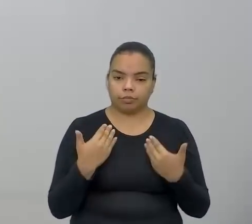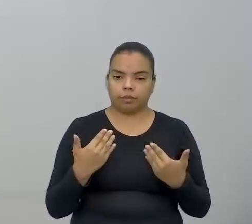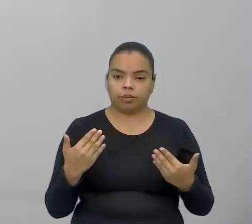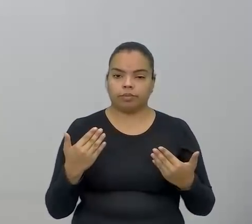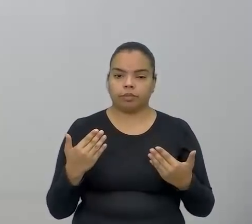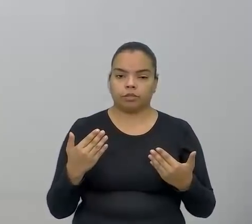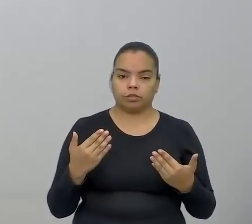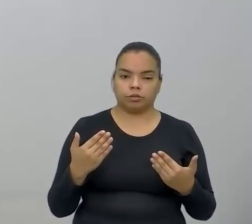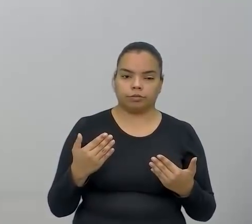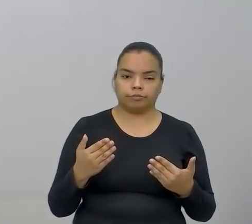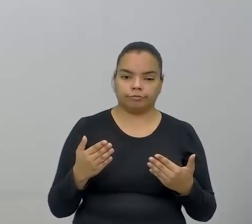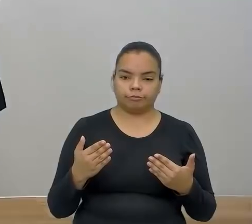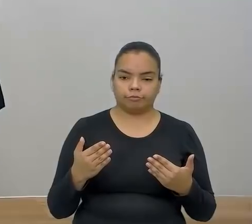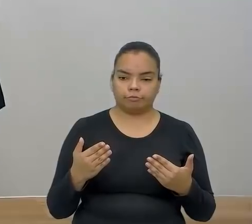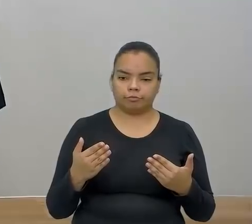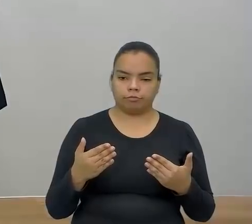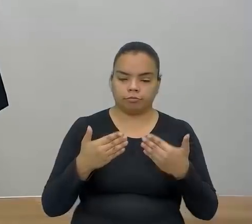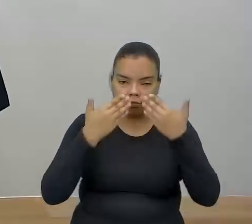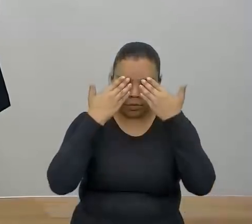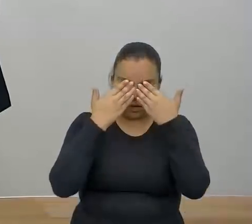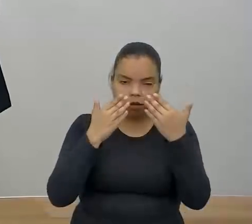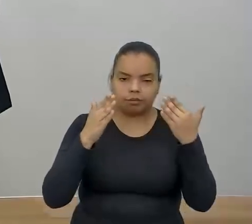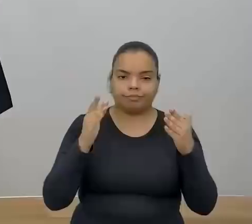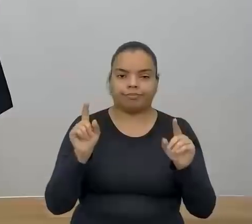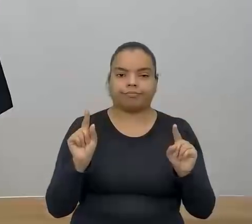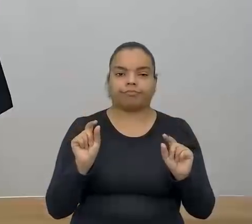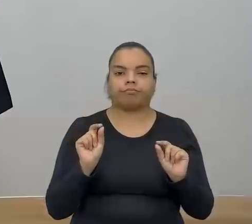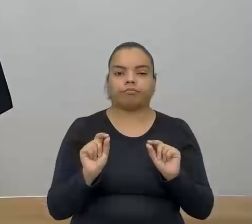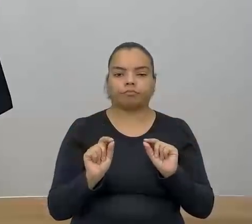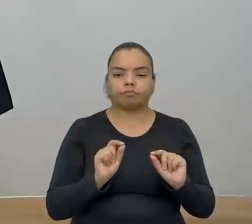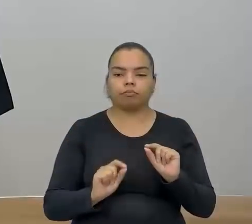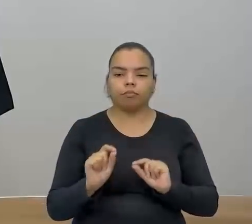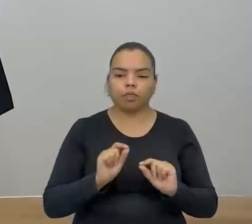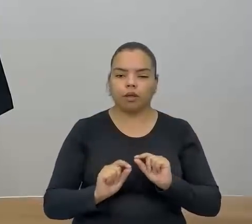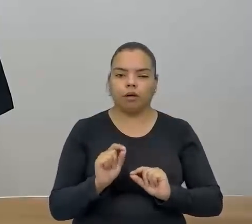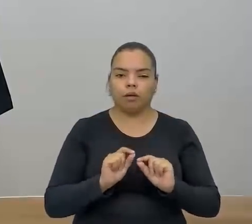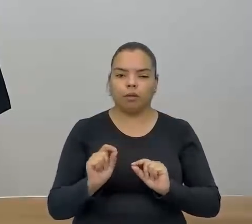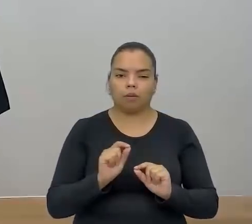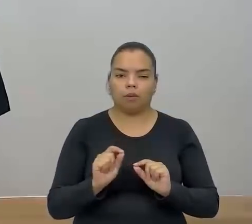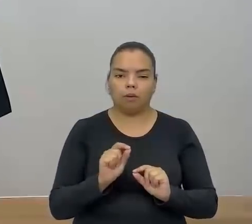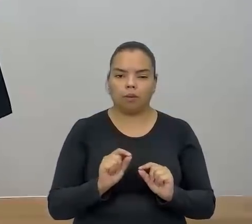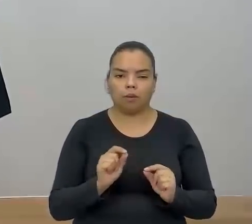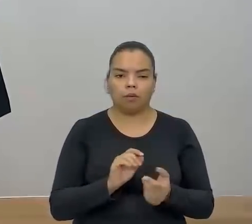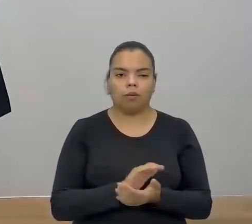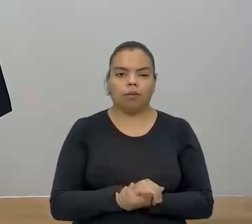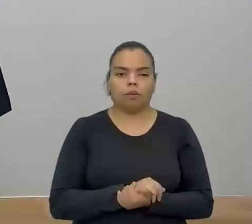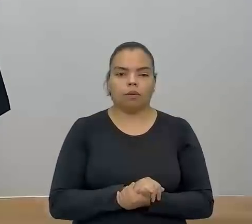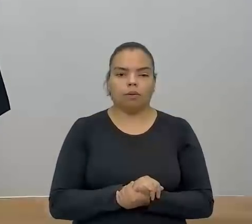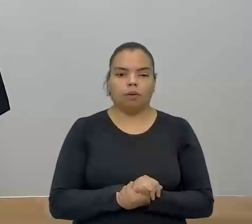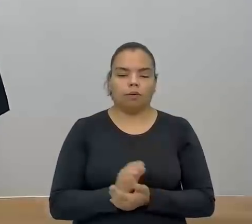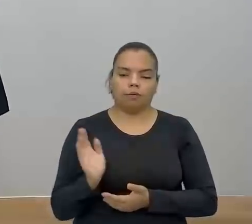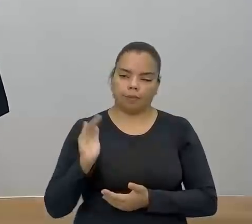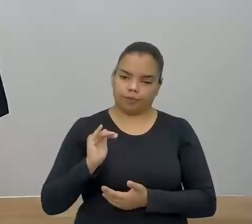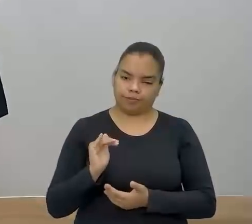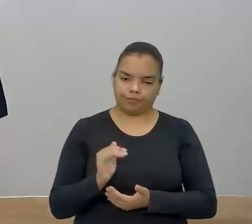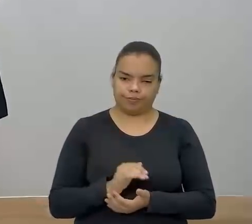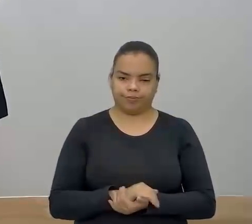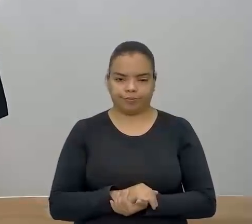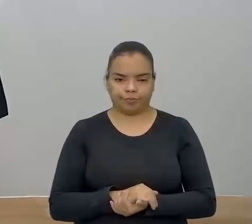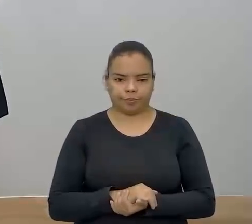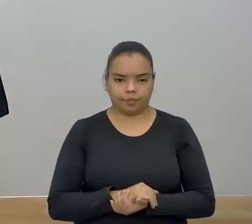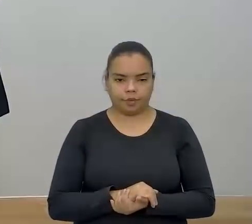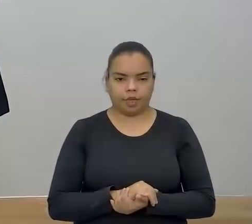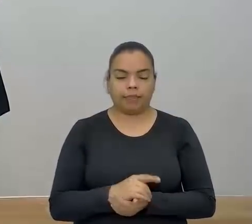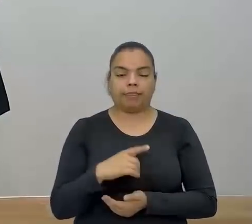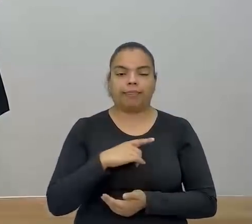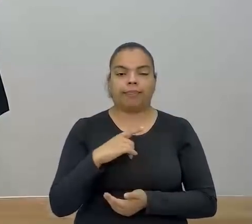tema, a gente vai começar aqui a articular um pouquinho as duas imagens com a proposta. Vamos lá.